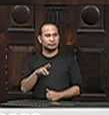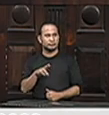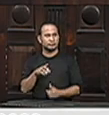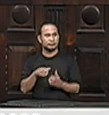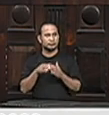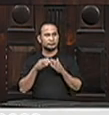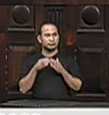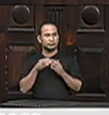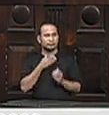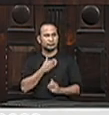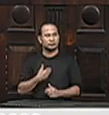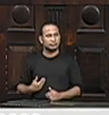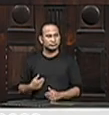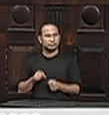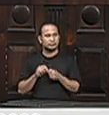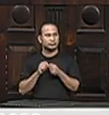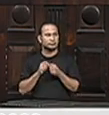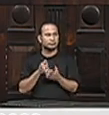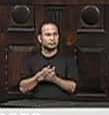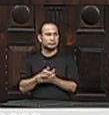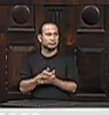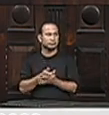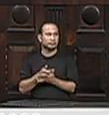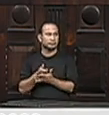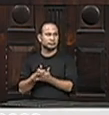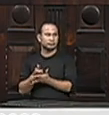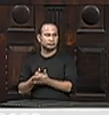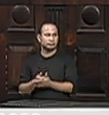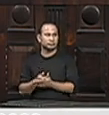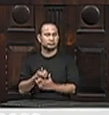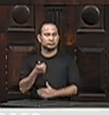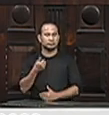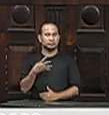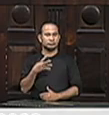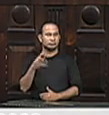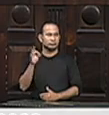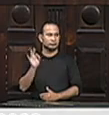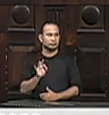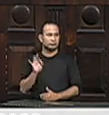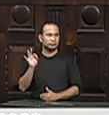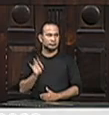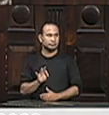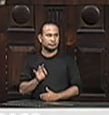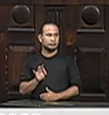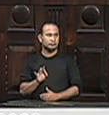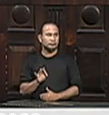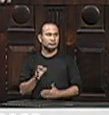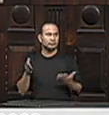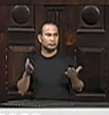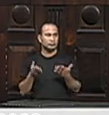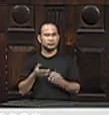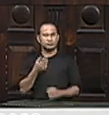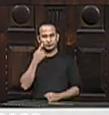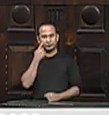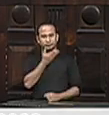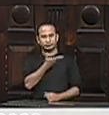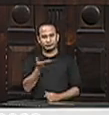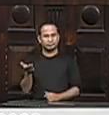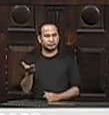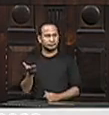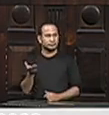simplesmente R$4 mil de juros de uma conta devida ao pagamento do servidor que